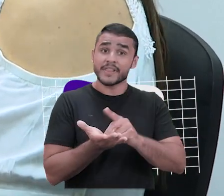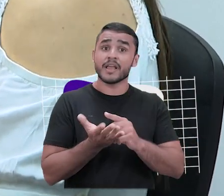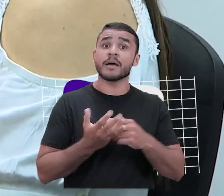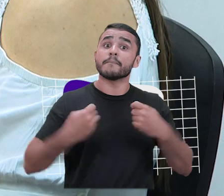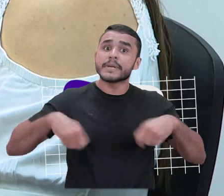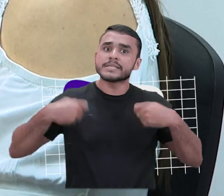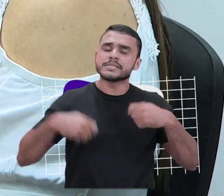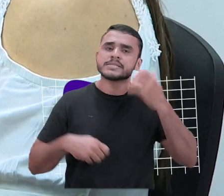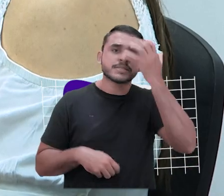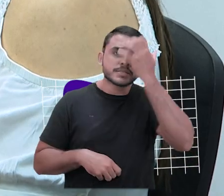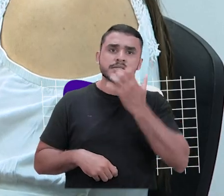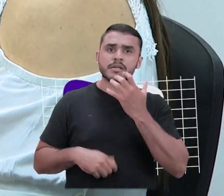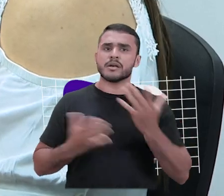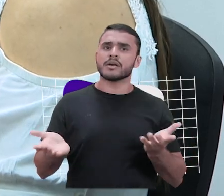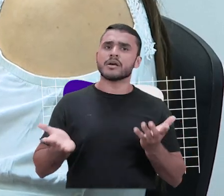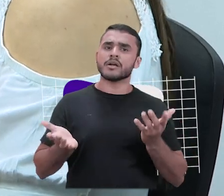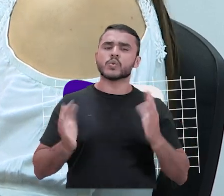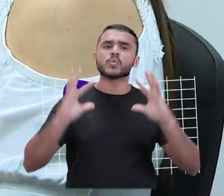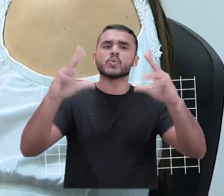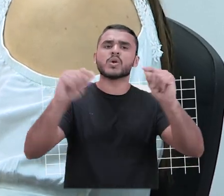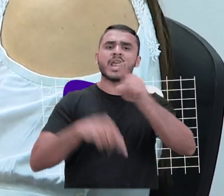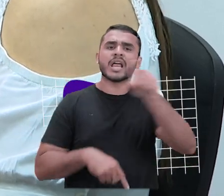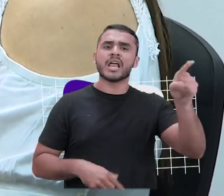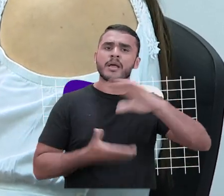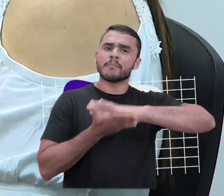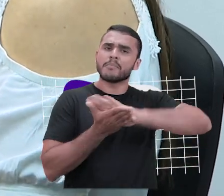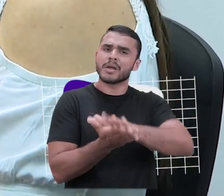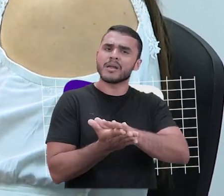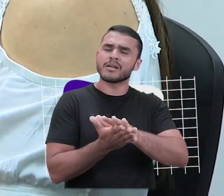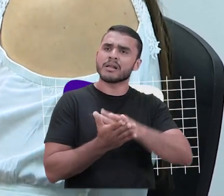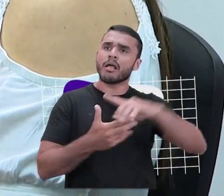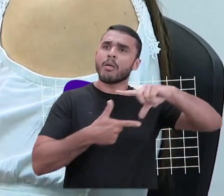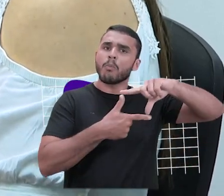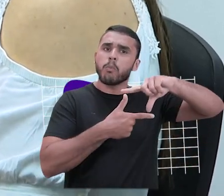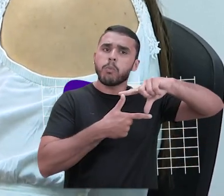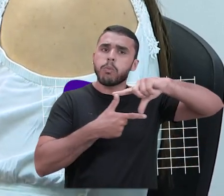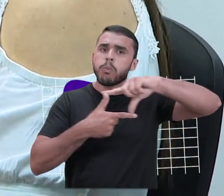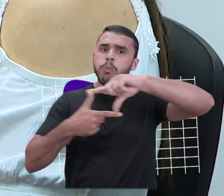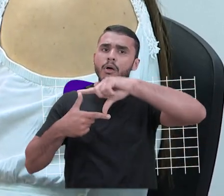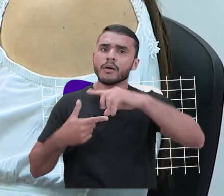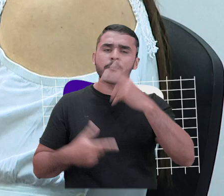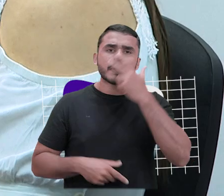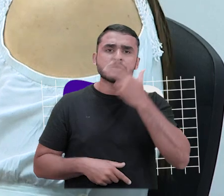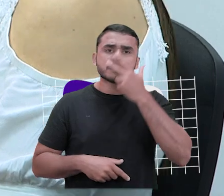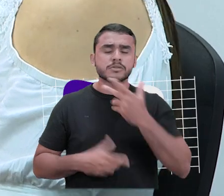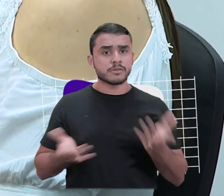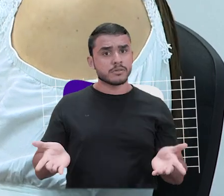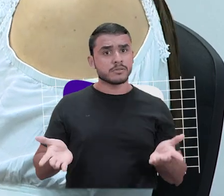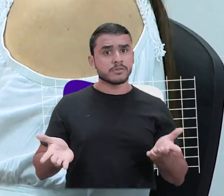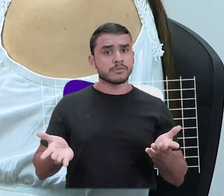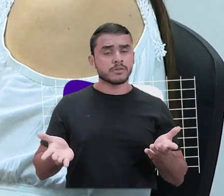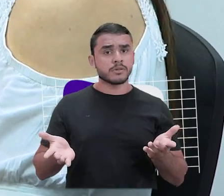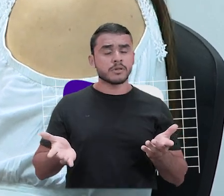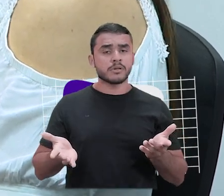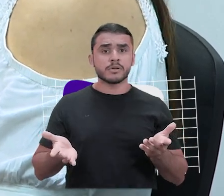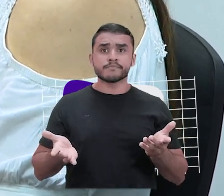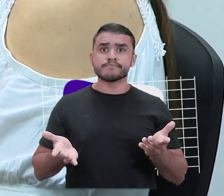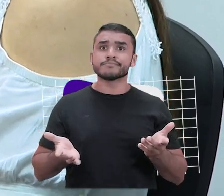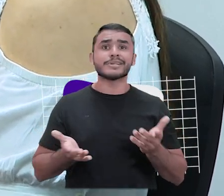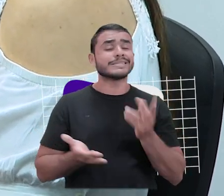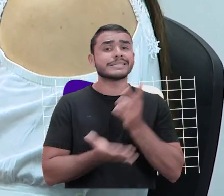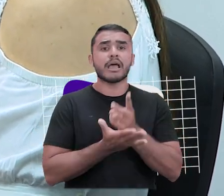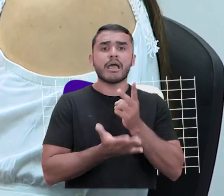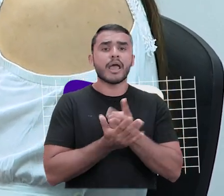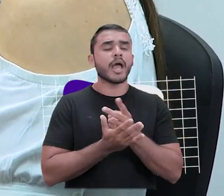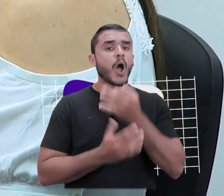tentar tirar esses padrões estabelecidos sobre a nossa capacidade, digamos então, assim. Tanto é